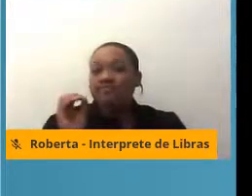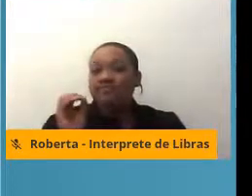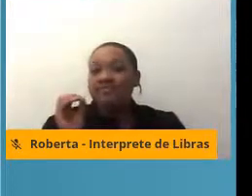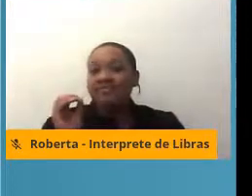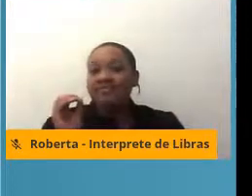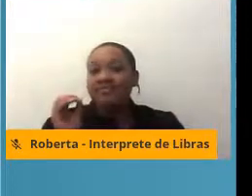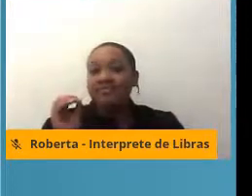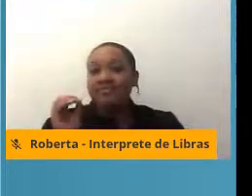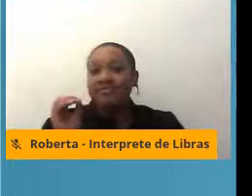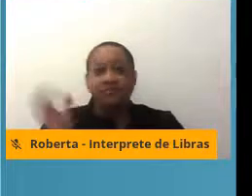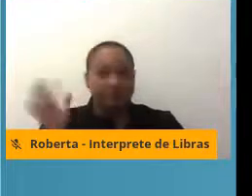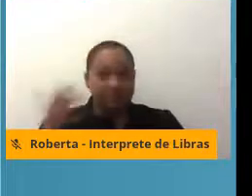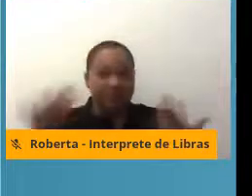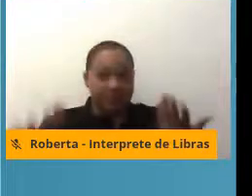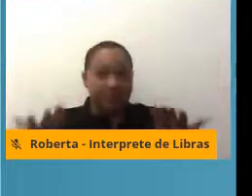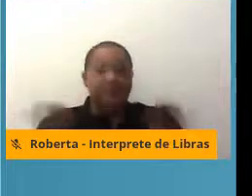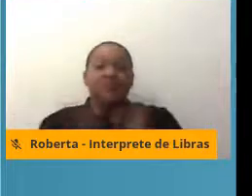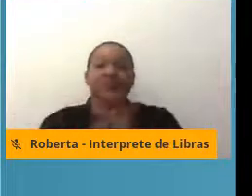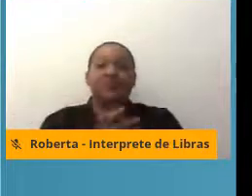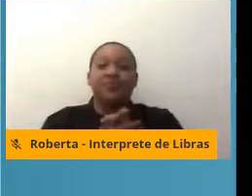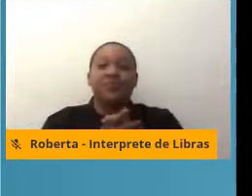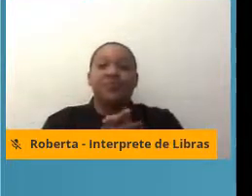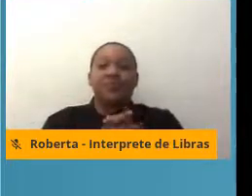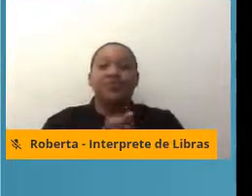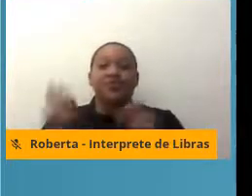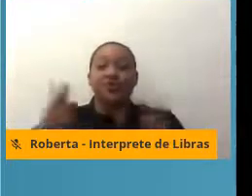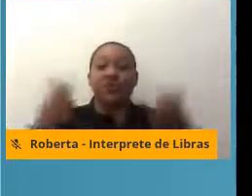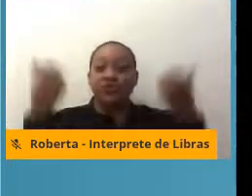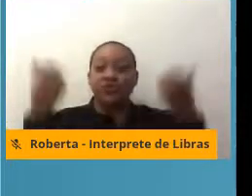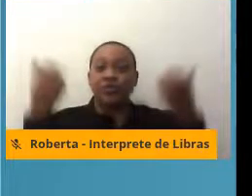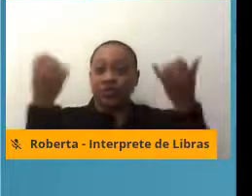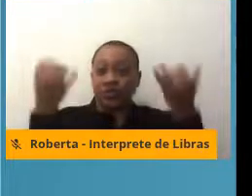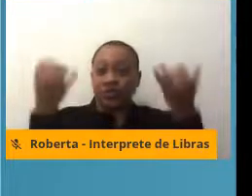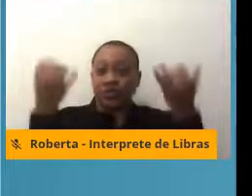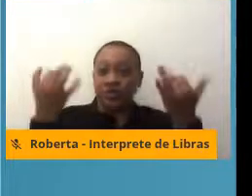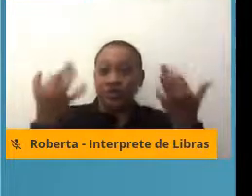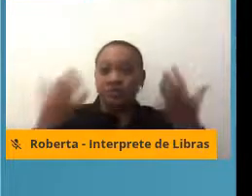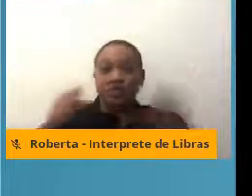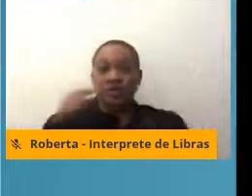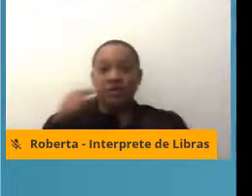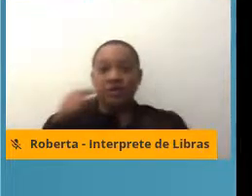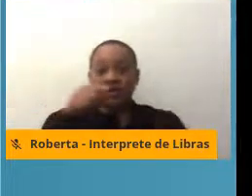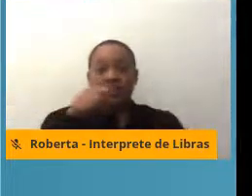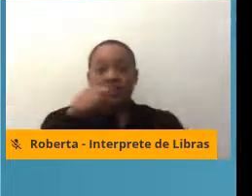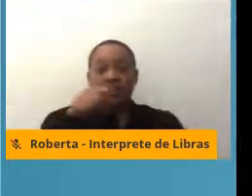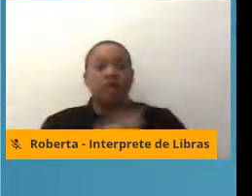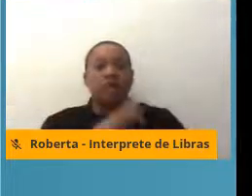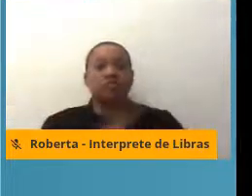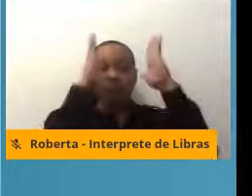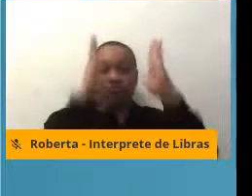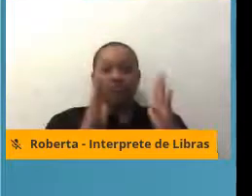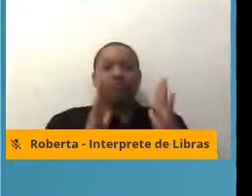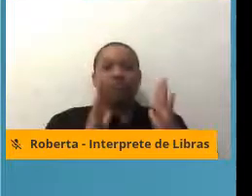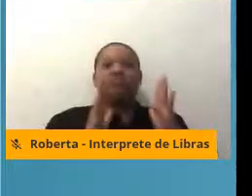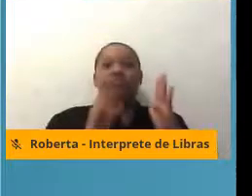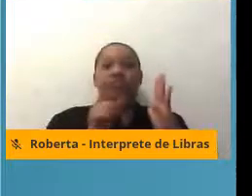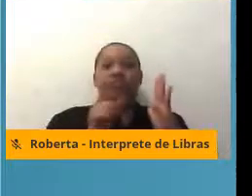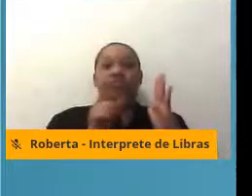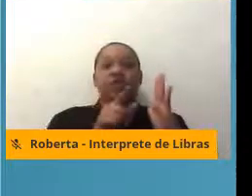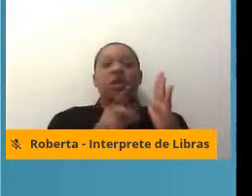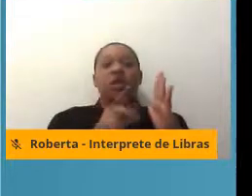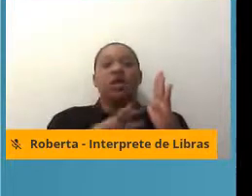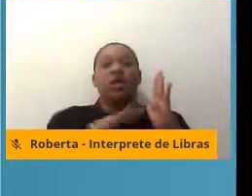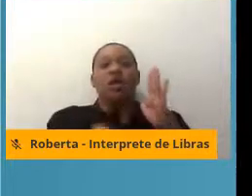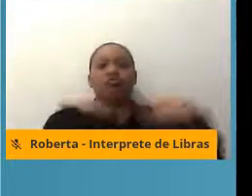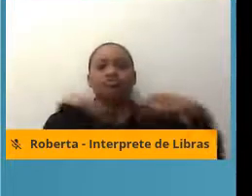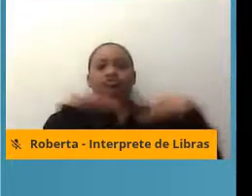Bom, na esquerda a gente tem uma simulação em que as bolinhas todas estão se movendo, ou seja, está fazendo uma mímica